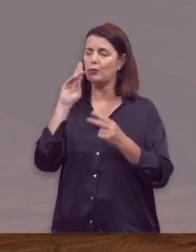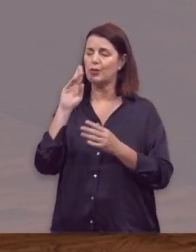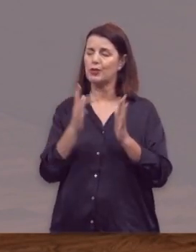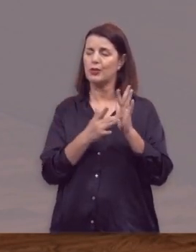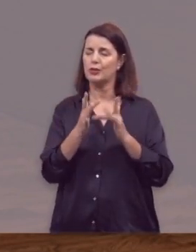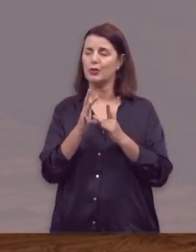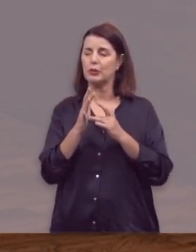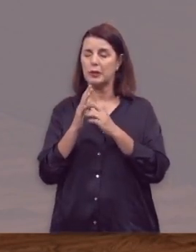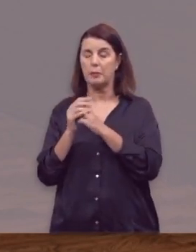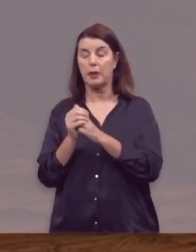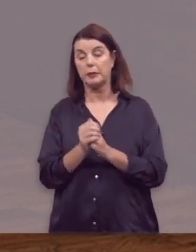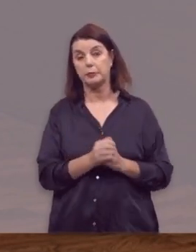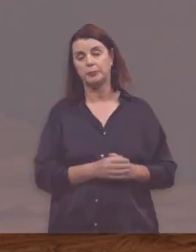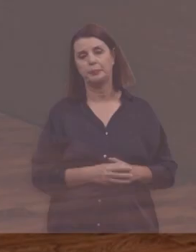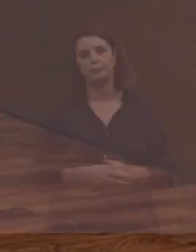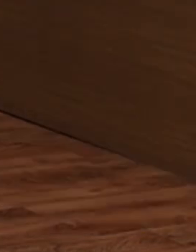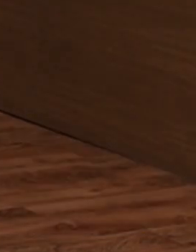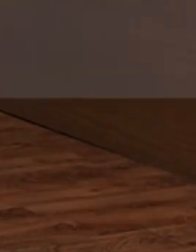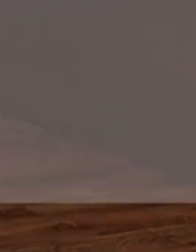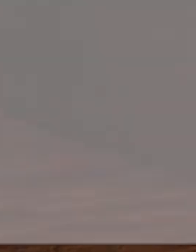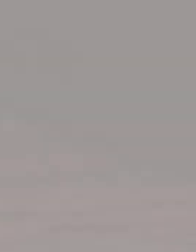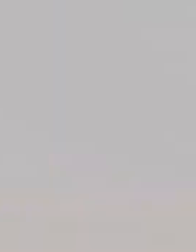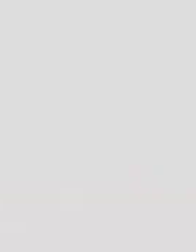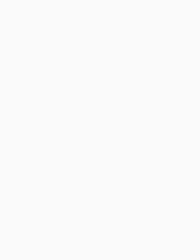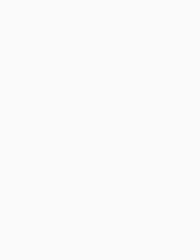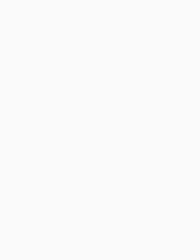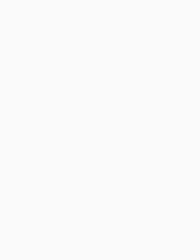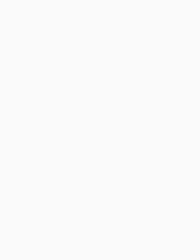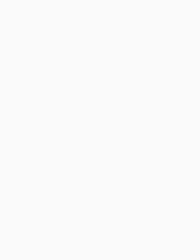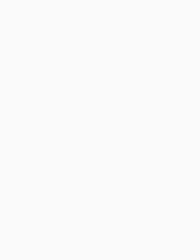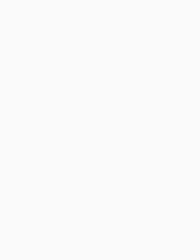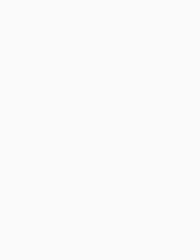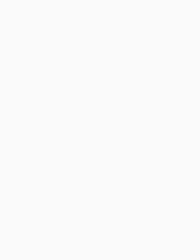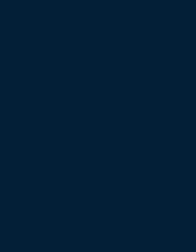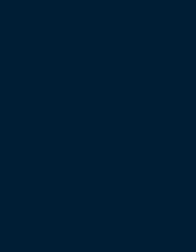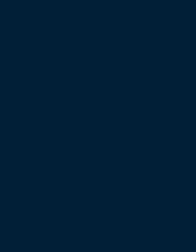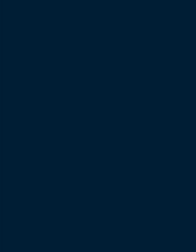de Jesus. Amém.